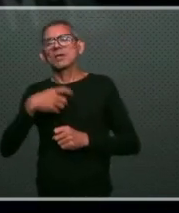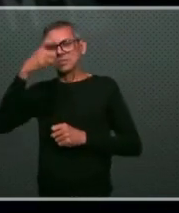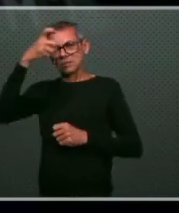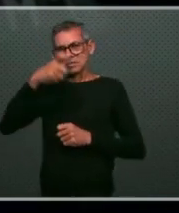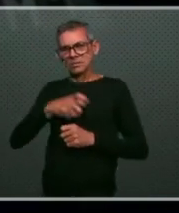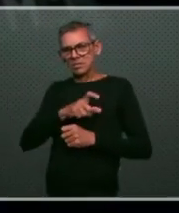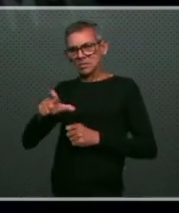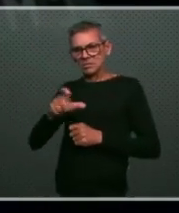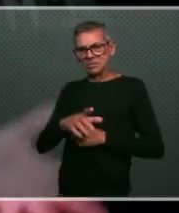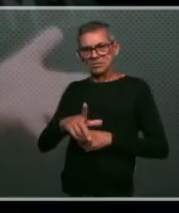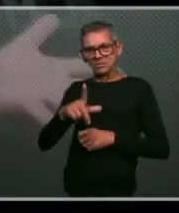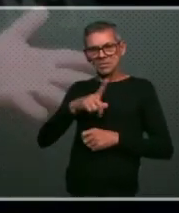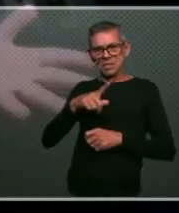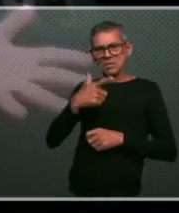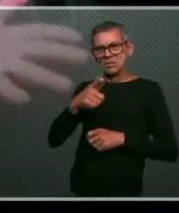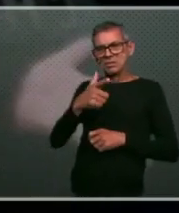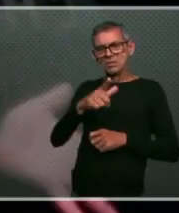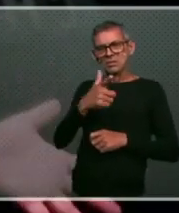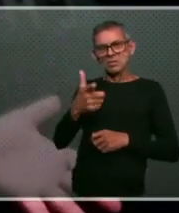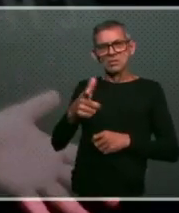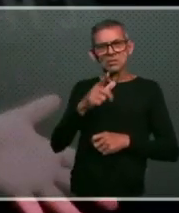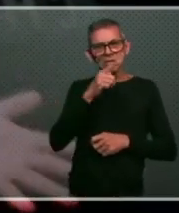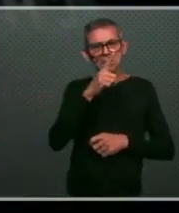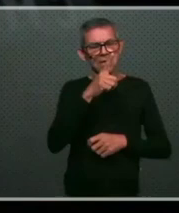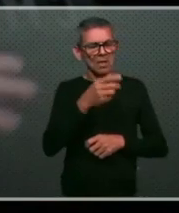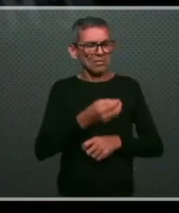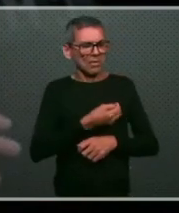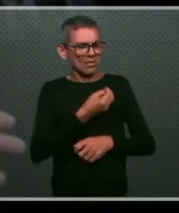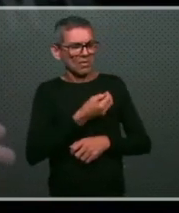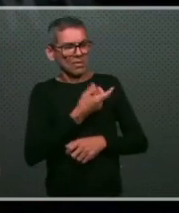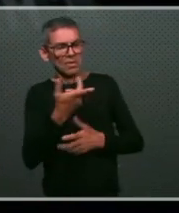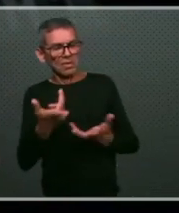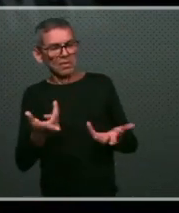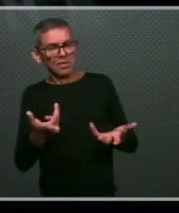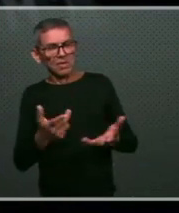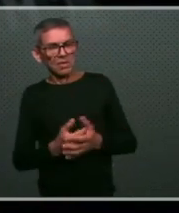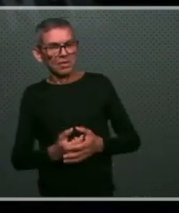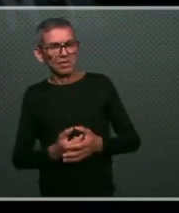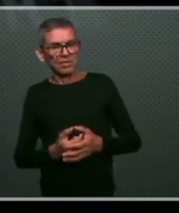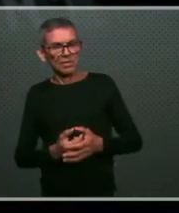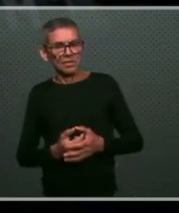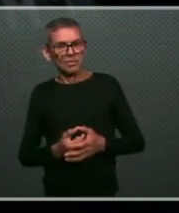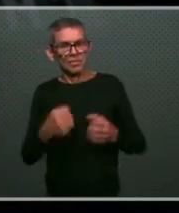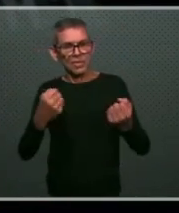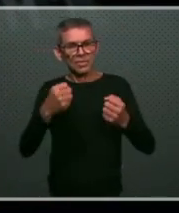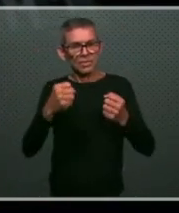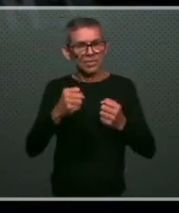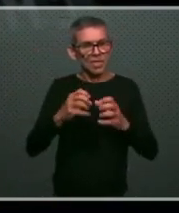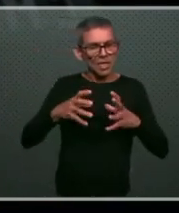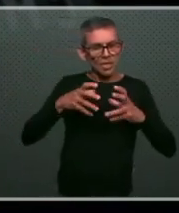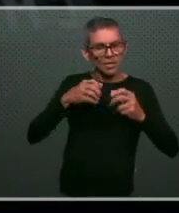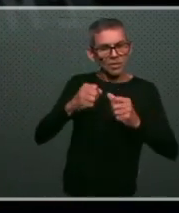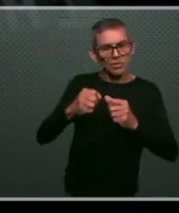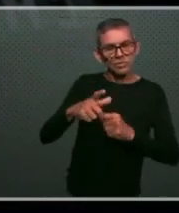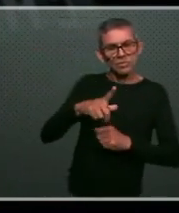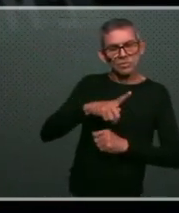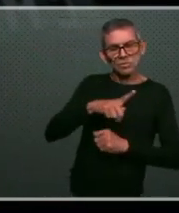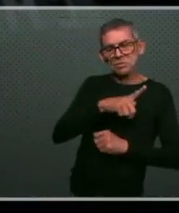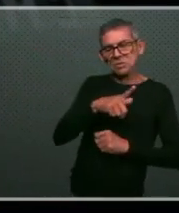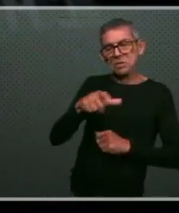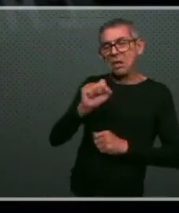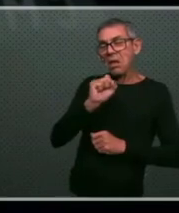do acesso à água, porque água é vida. Água é vida. Ninguém pode ser privado do acesso à água. E essa concepção que,